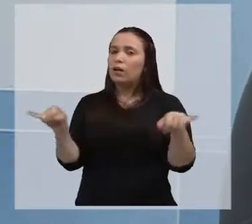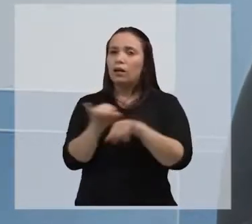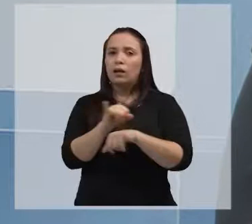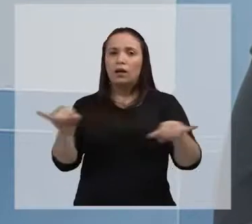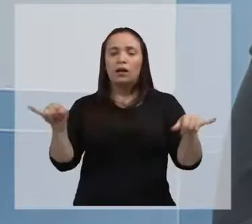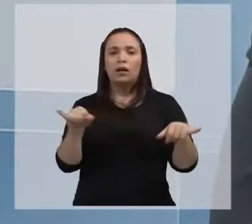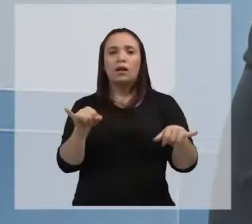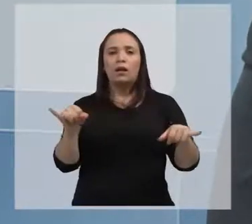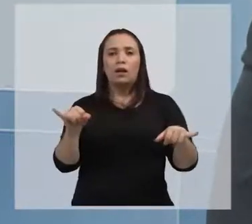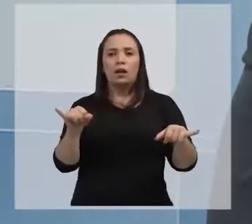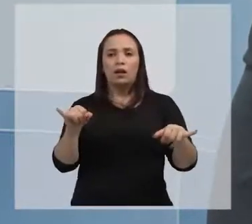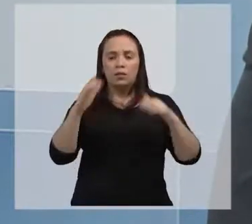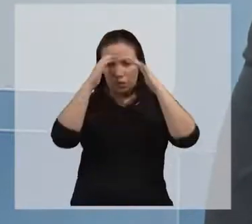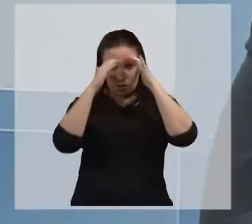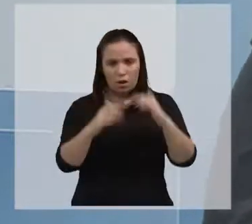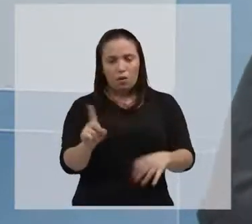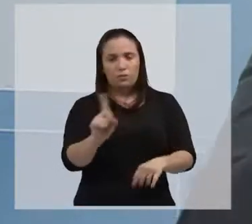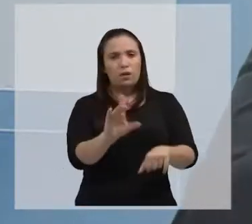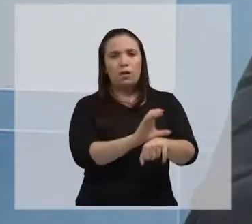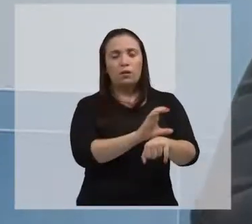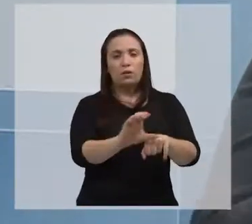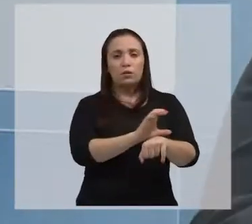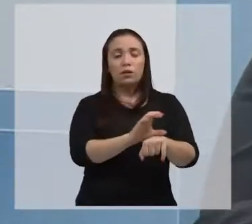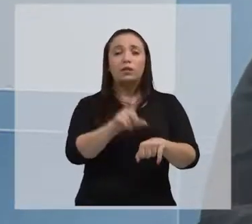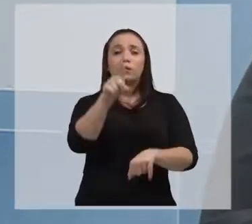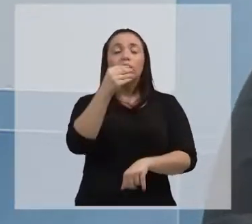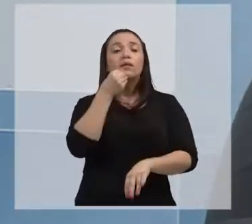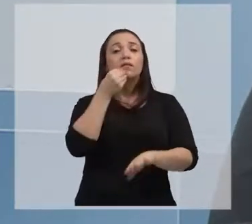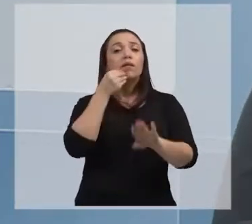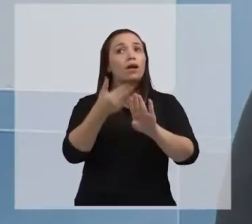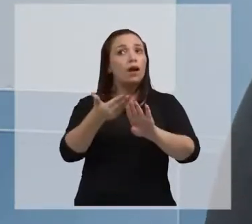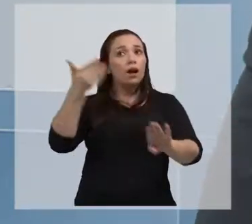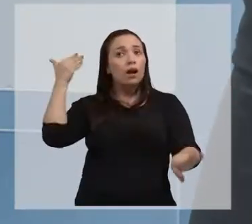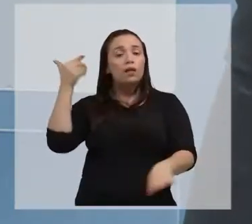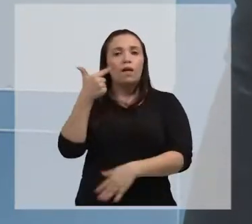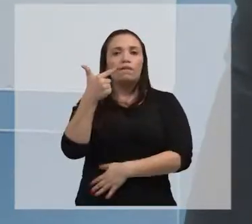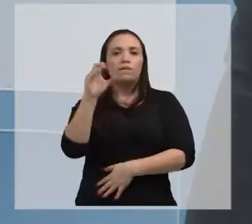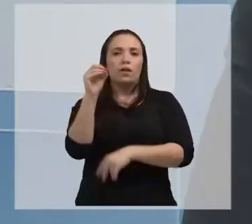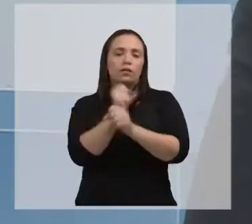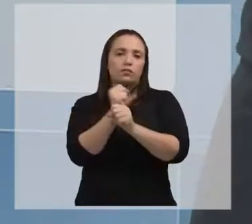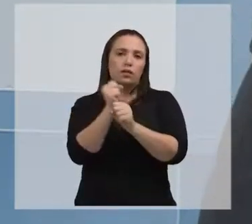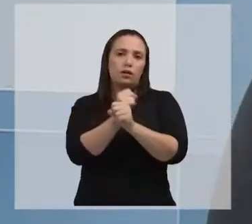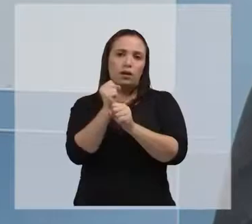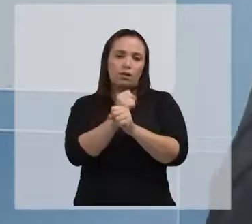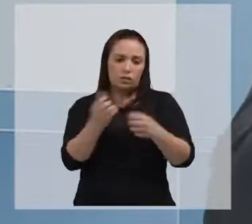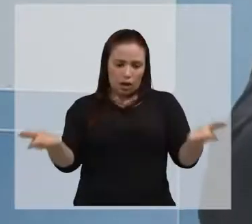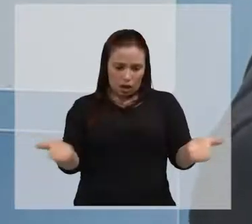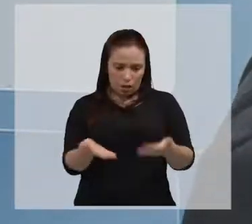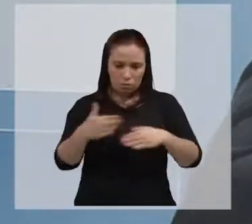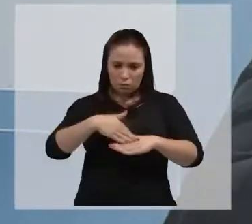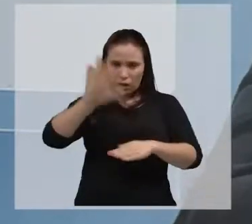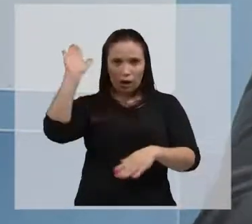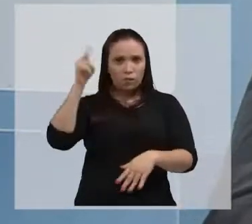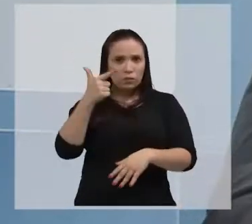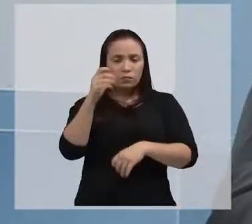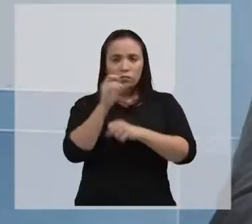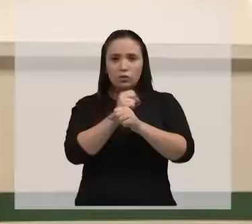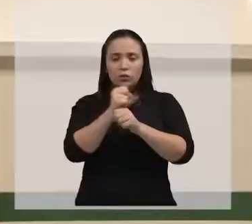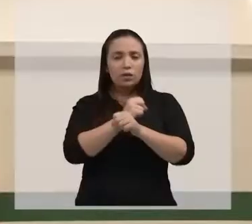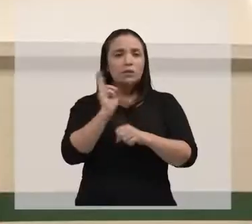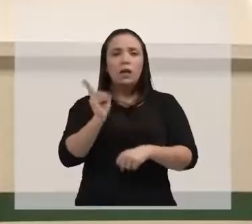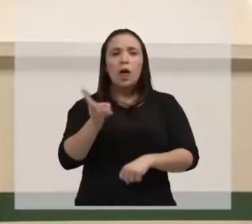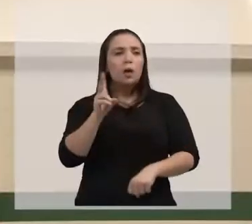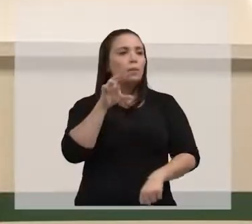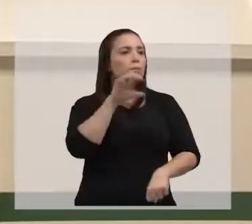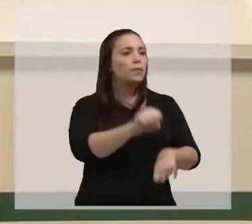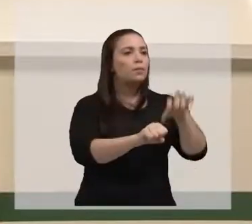que estão fazendo, estão rasgando a Constituição, você era para ter dito isso há 20 anos atrás. Tem mais de 20 anos, Luiz, que prendem pessoas no